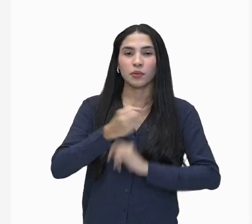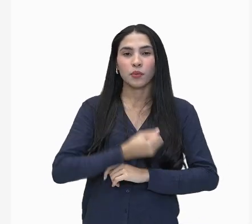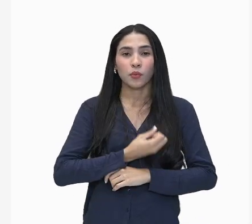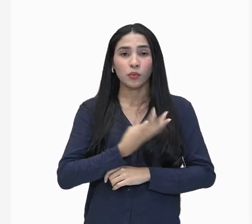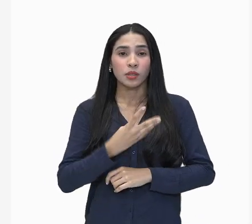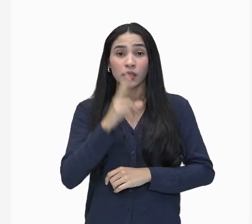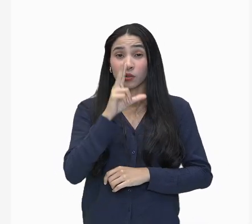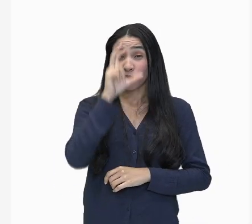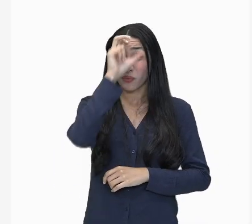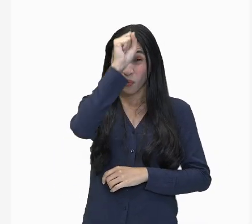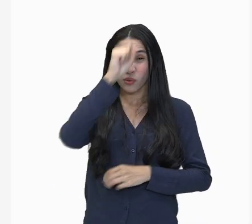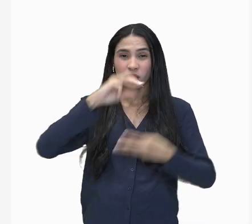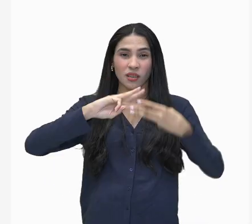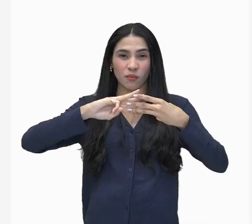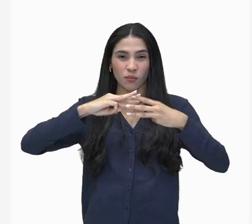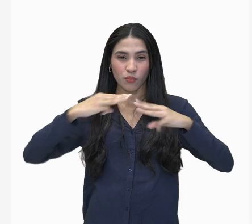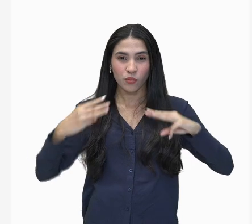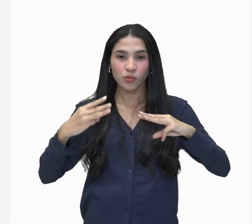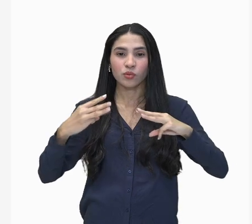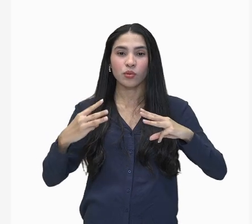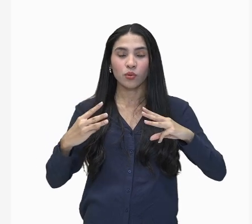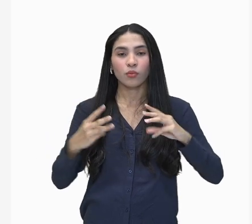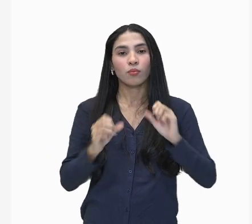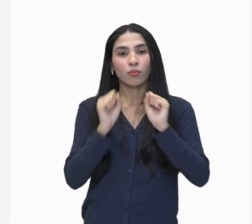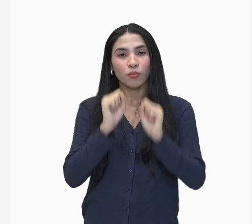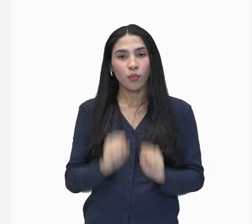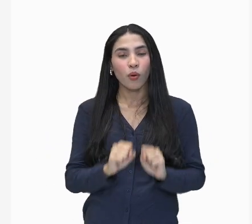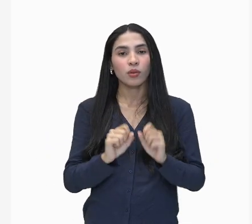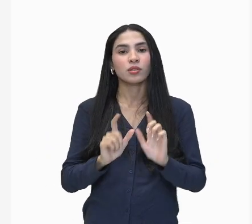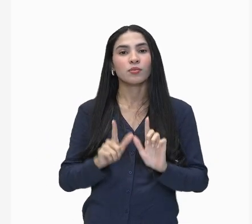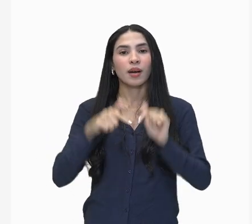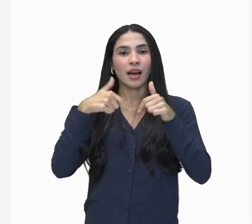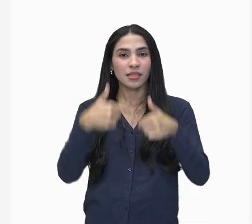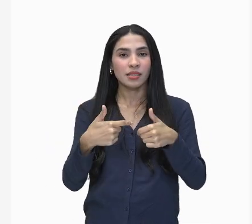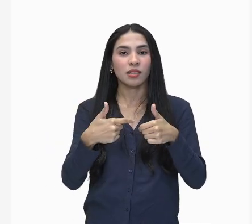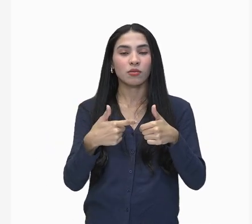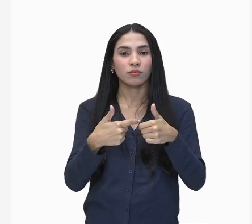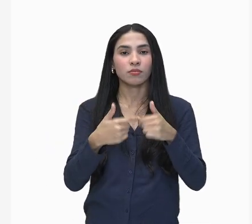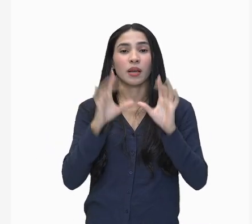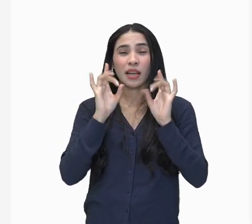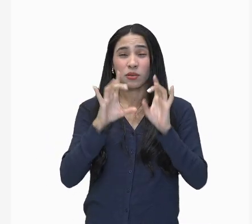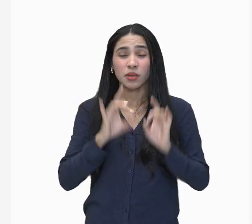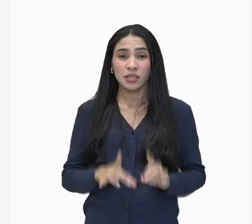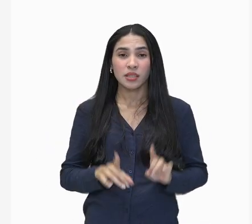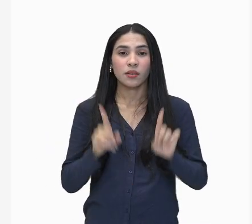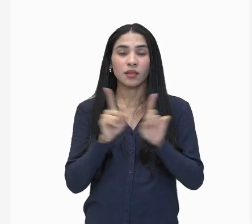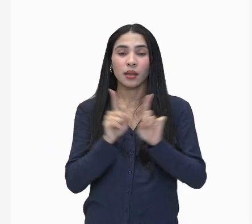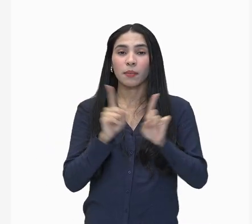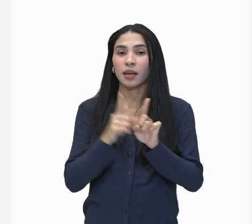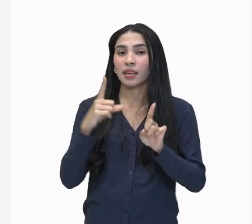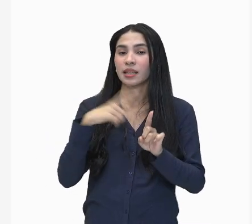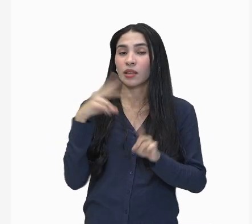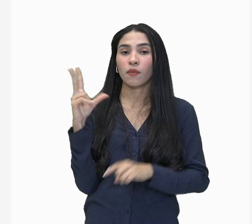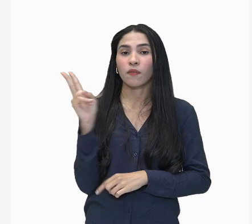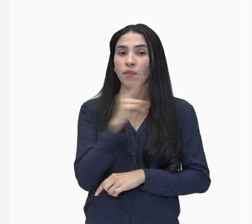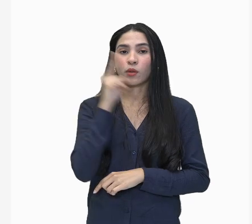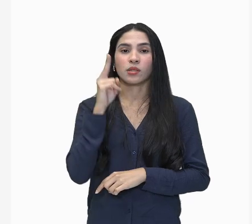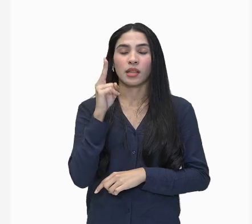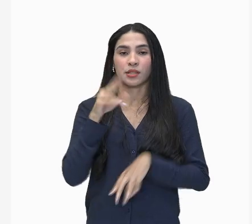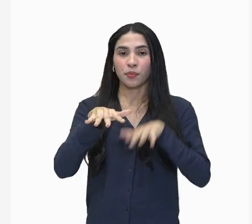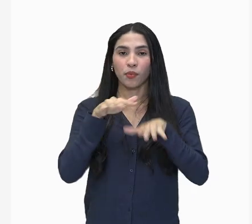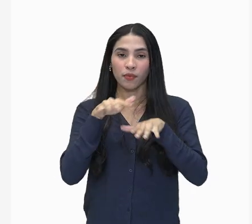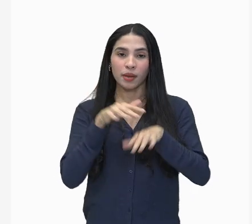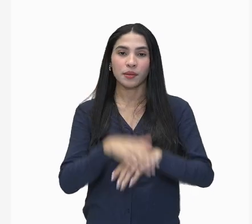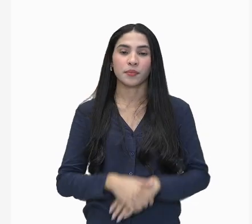que o músculo ou grupamento muscular pode gerar dentro de um padrão específico e com determinada velocidade de